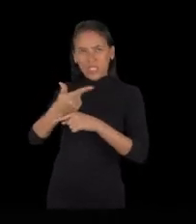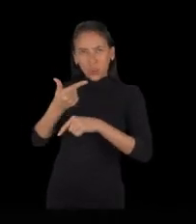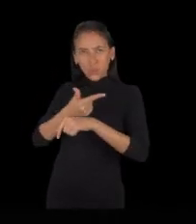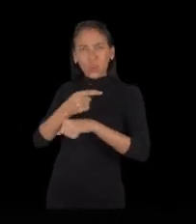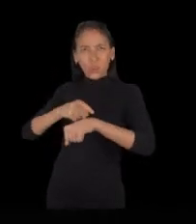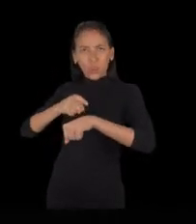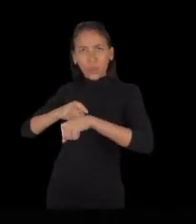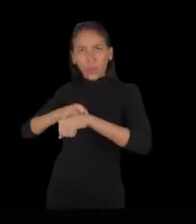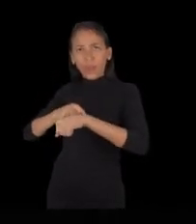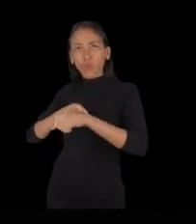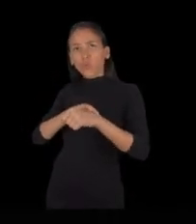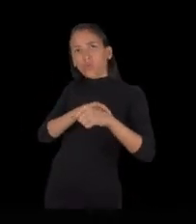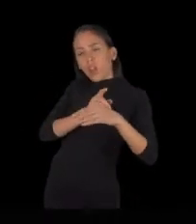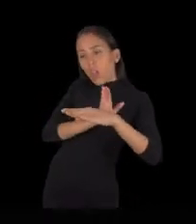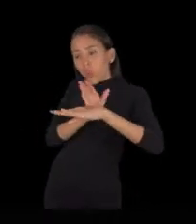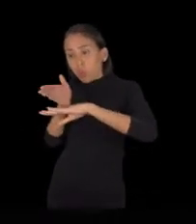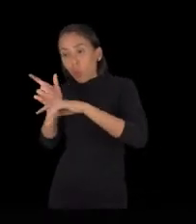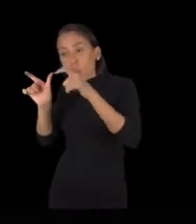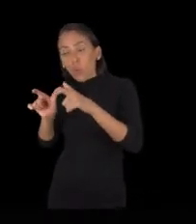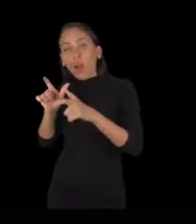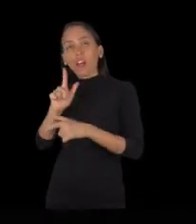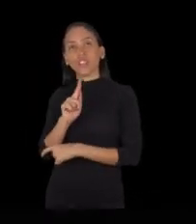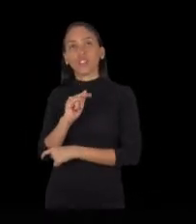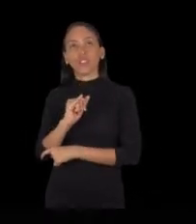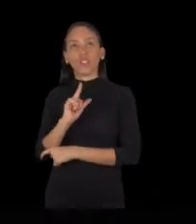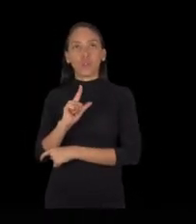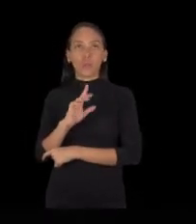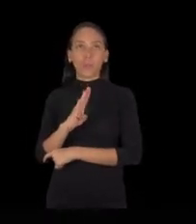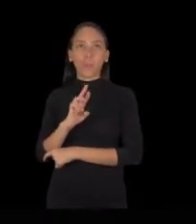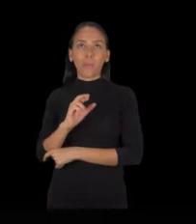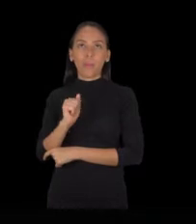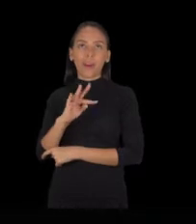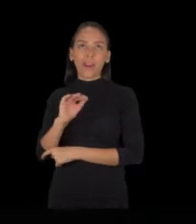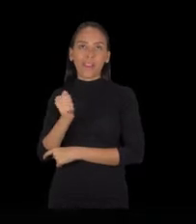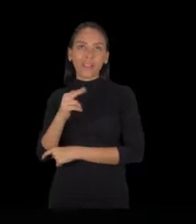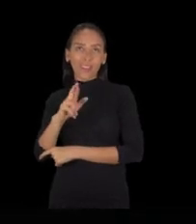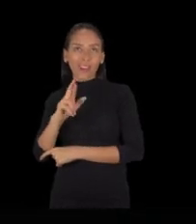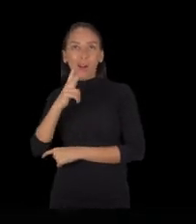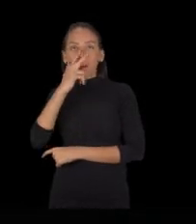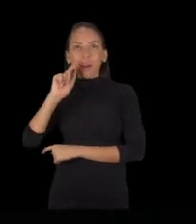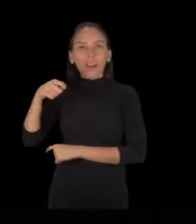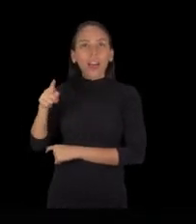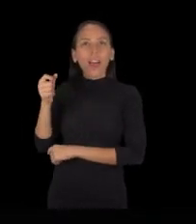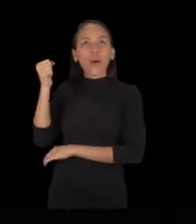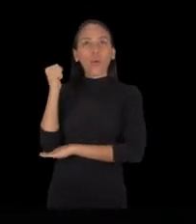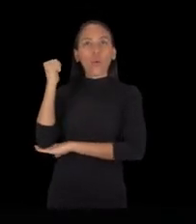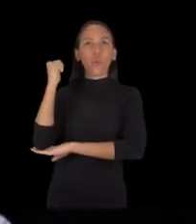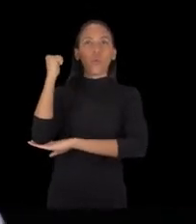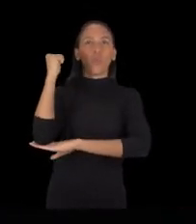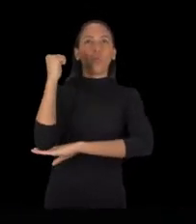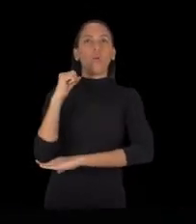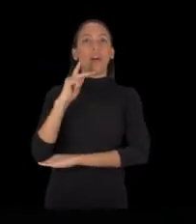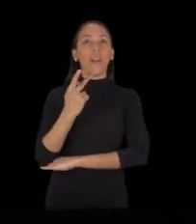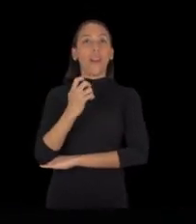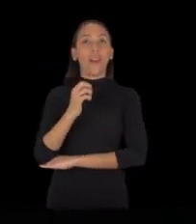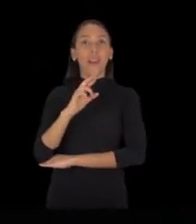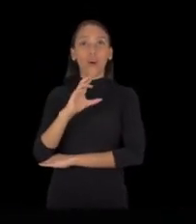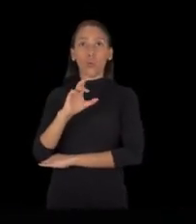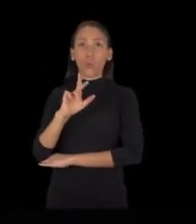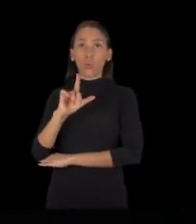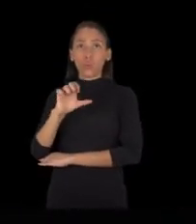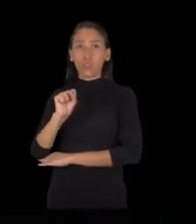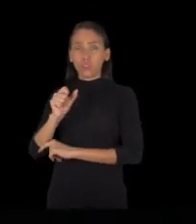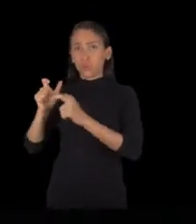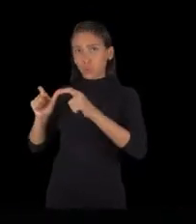por Gibraltar. Eles vieram pelo que se chamava naquele tempo as colunas de Hércules. Então entraram pelo